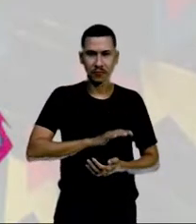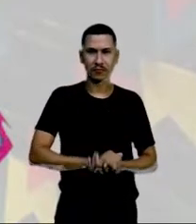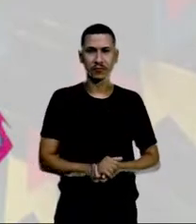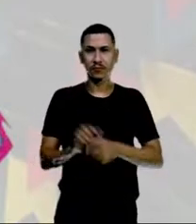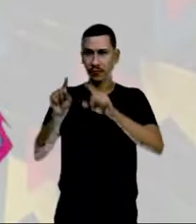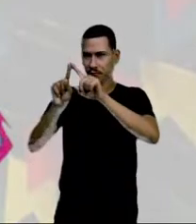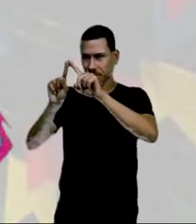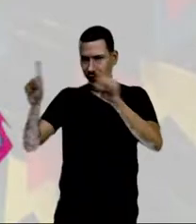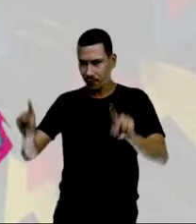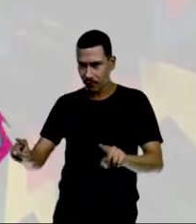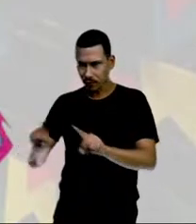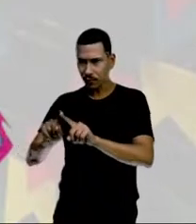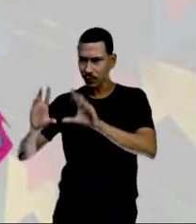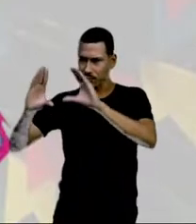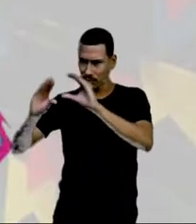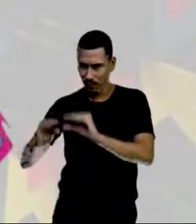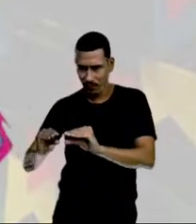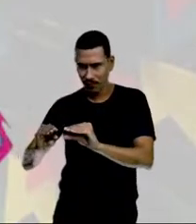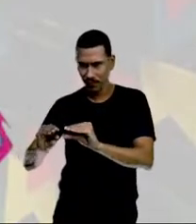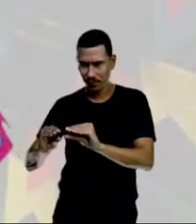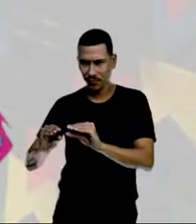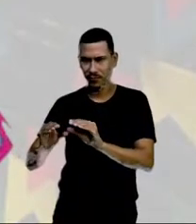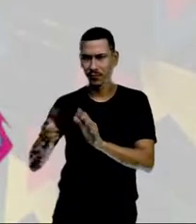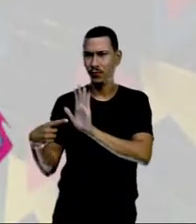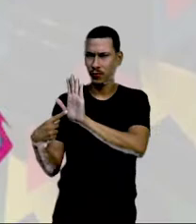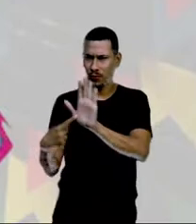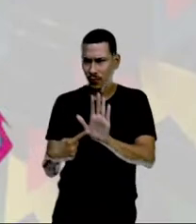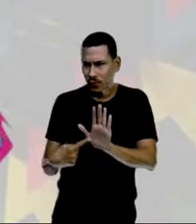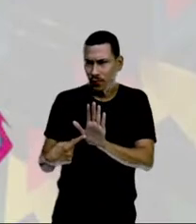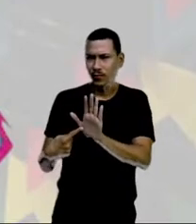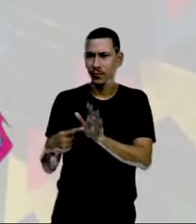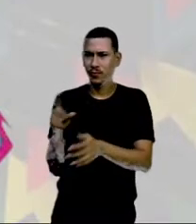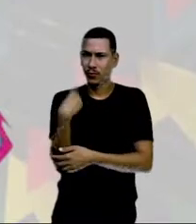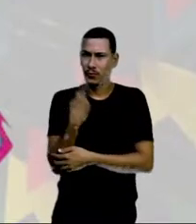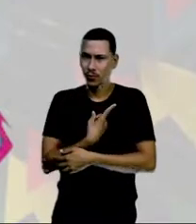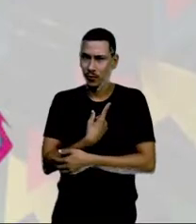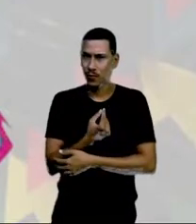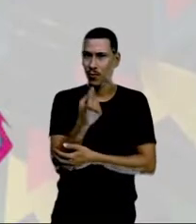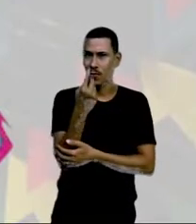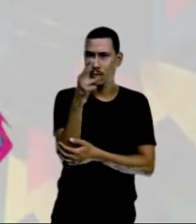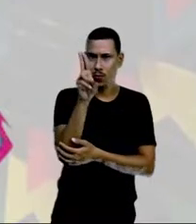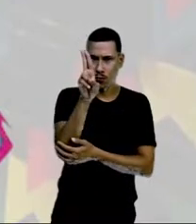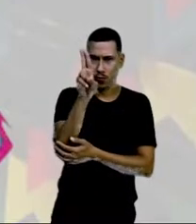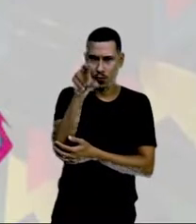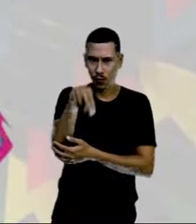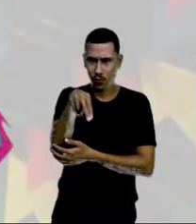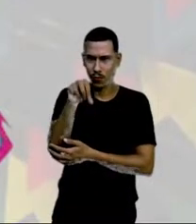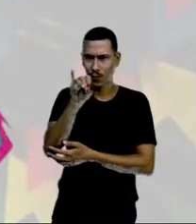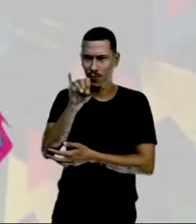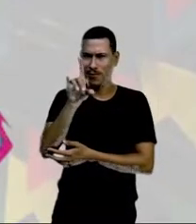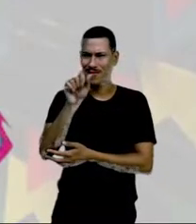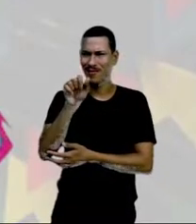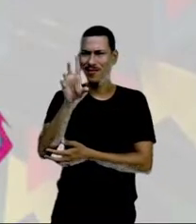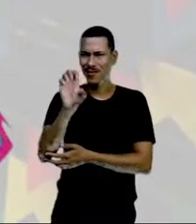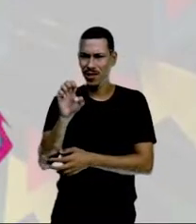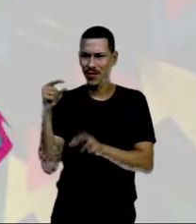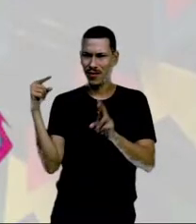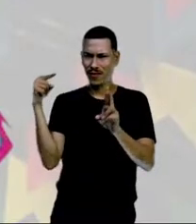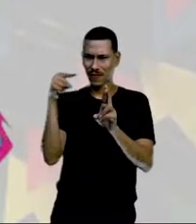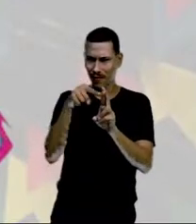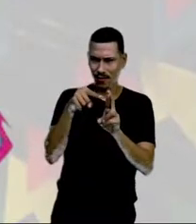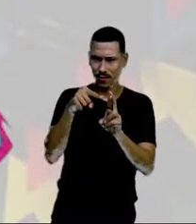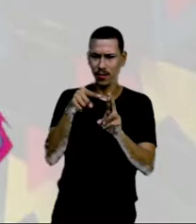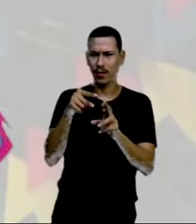caixinha menor aqui da Tia Alice, ela passa a ser a nossa unidade de referência, porque ela quer